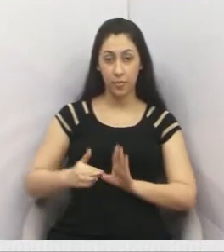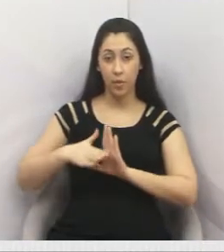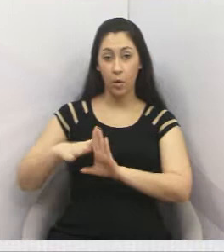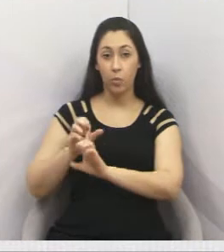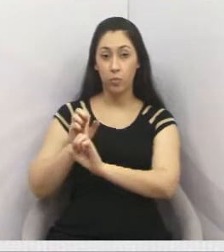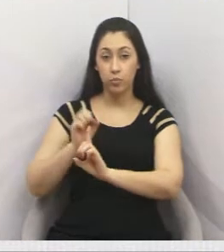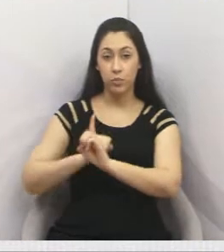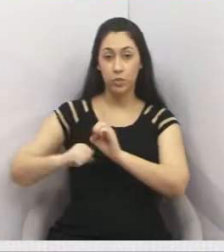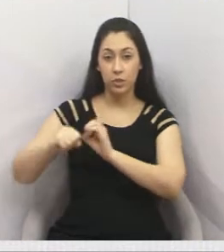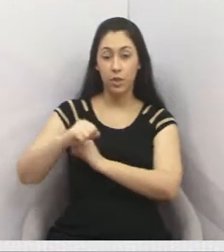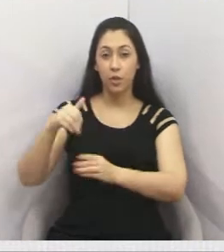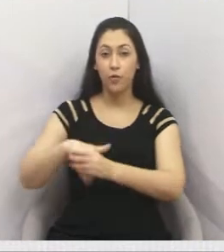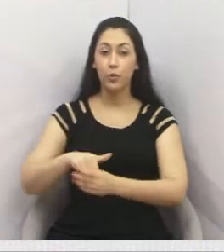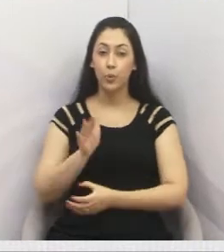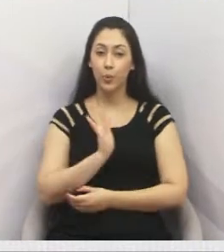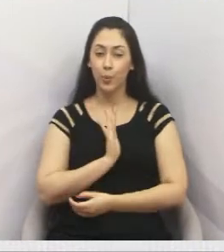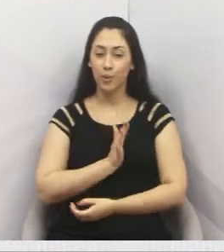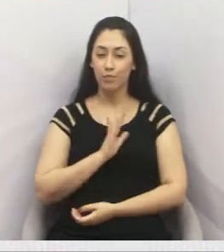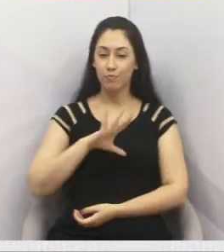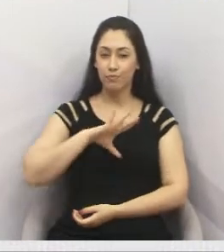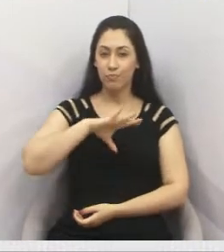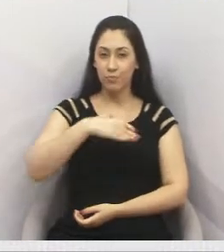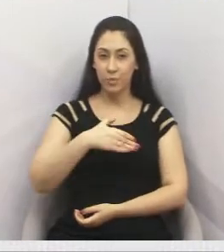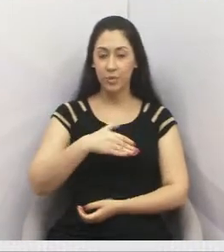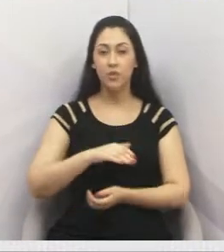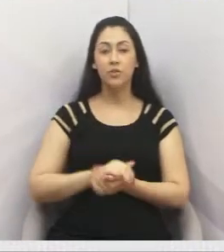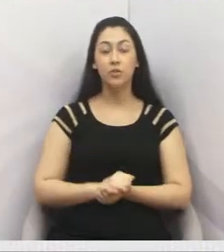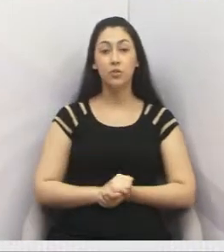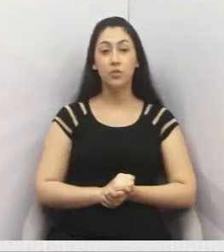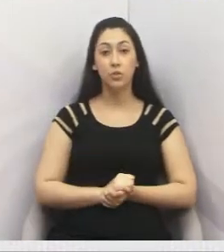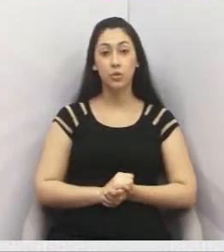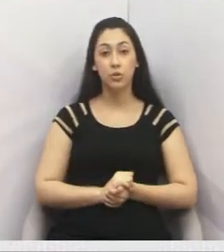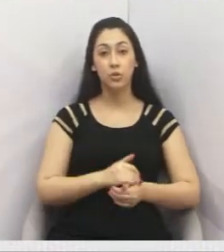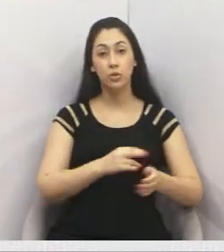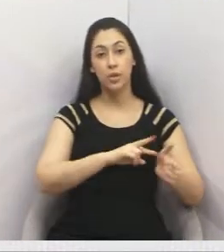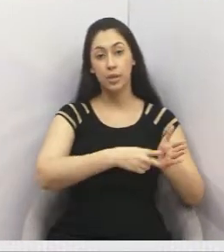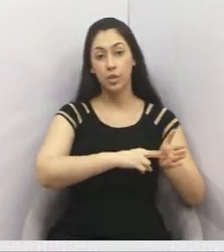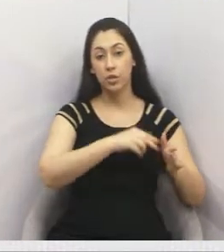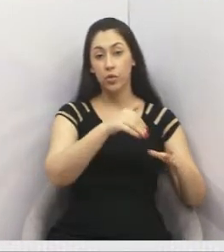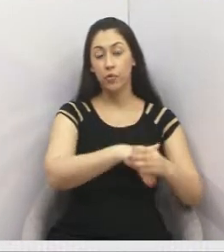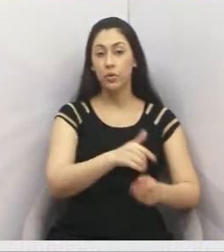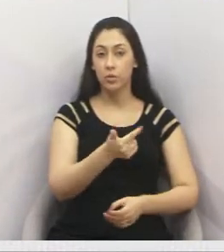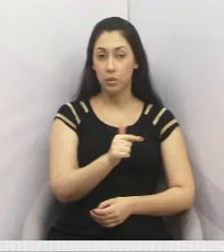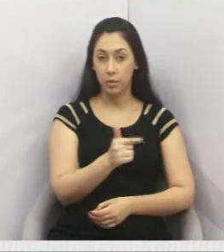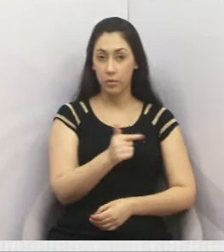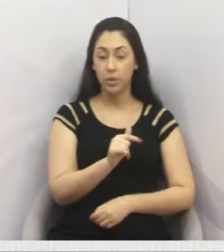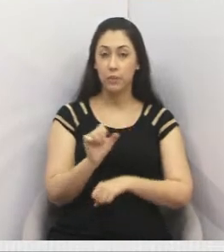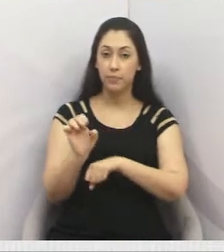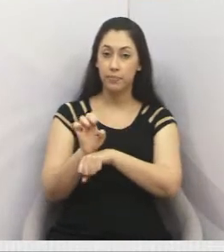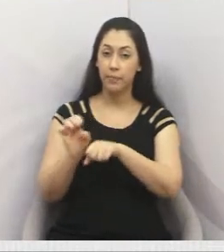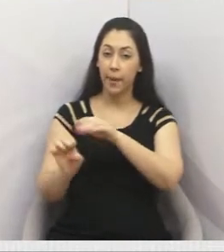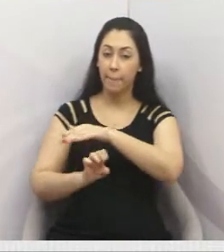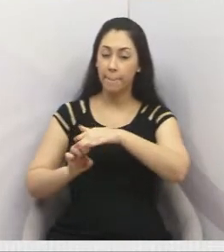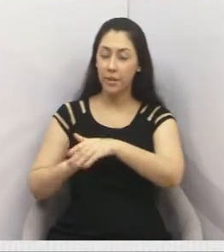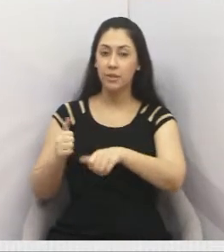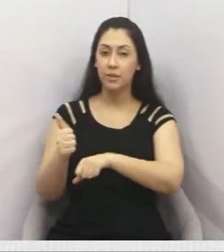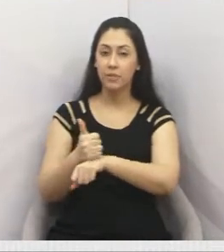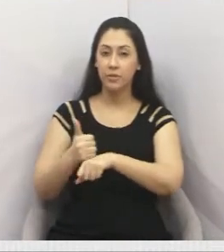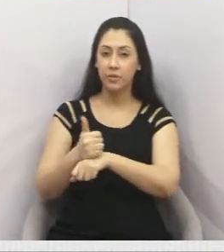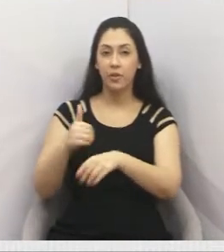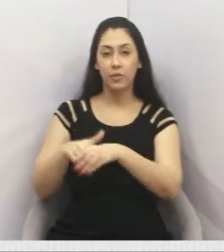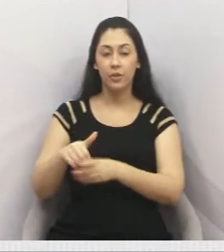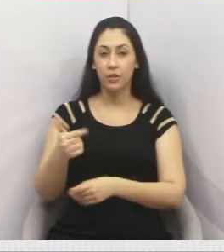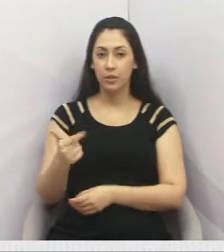Movimentos populares, Quilombo Coração Valente, entidades de classe sindical em branco, empresas ou entidades profissionais